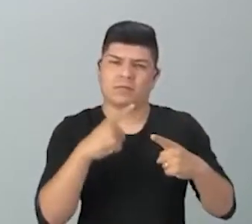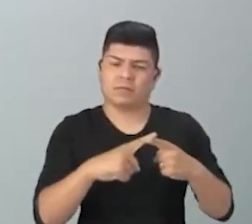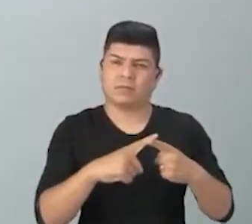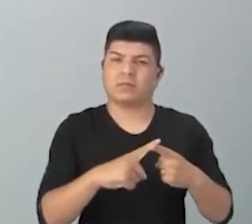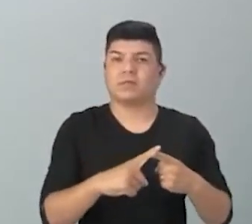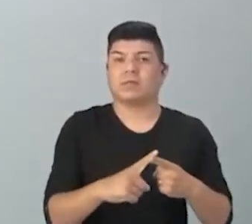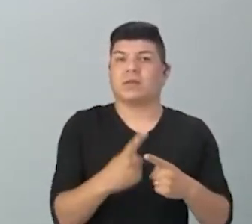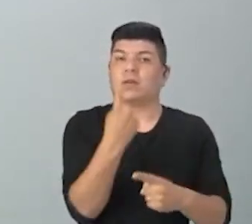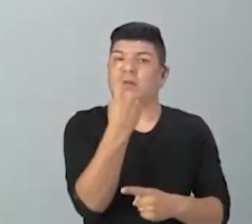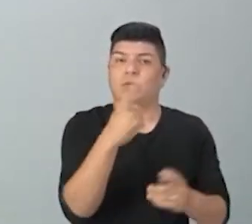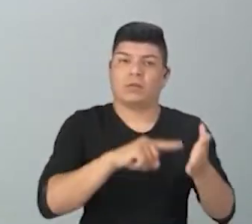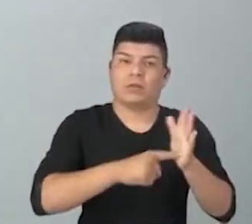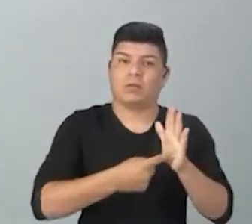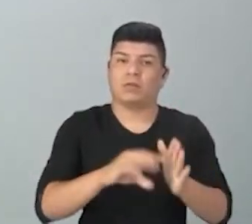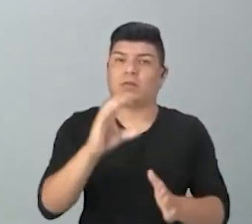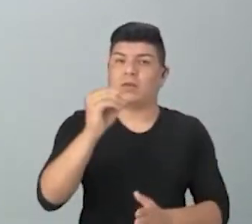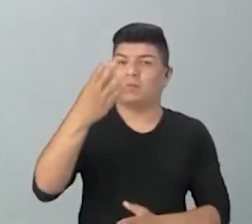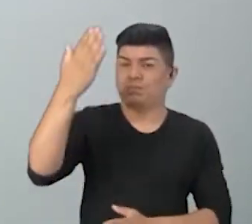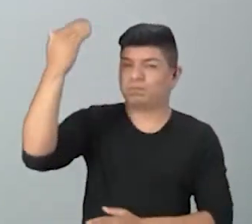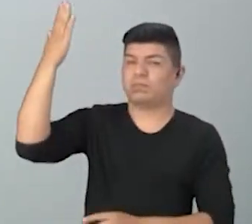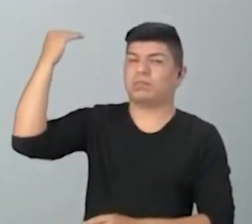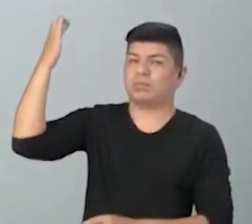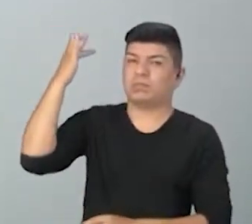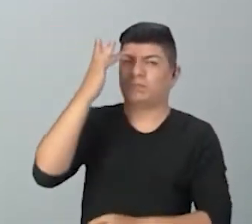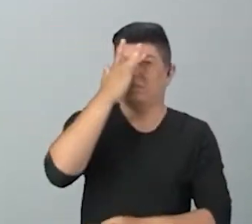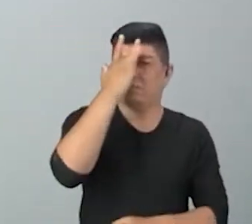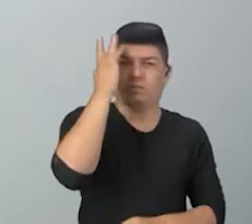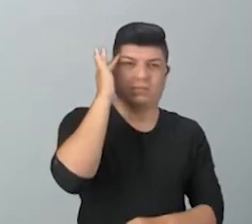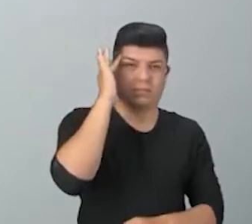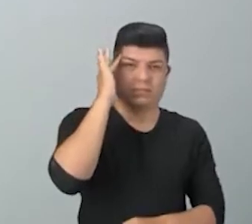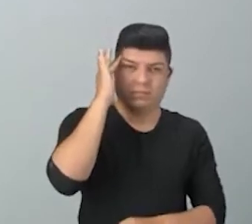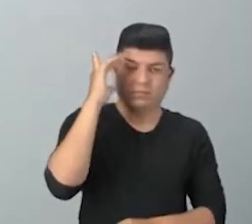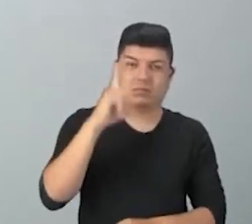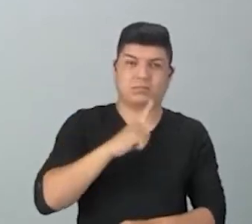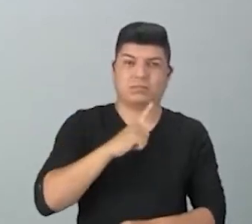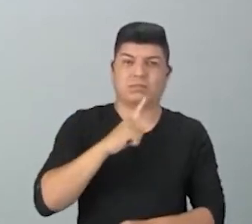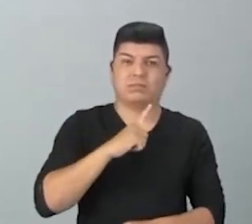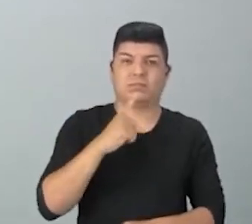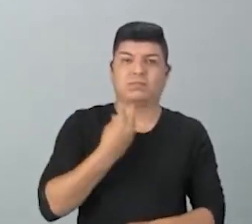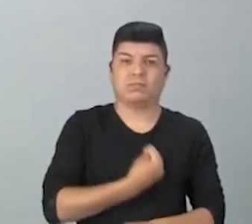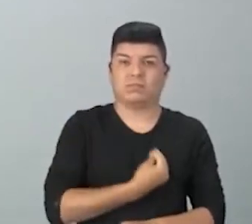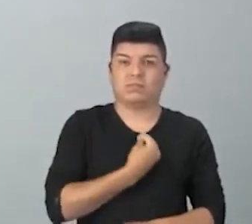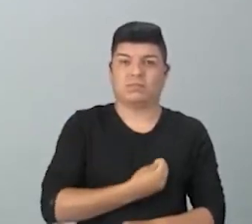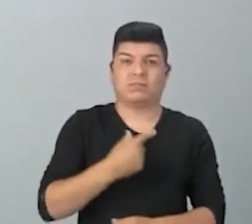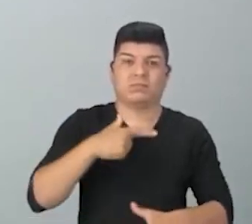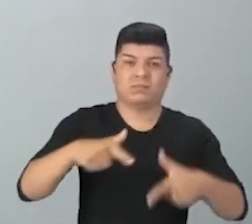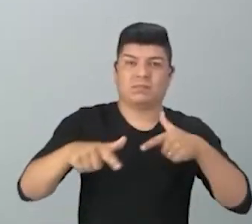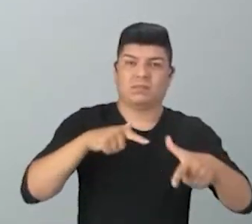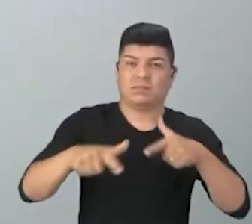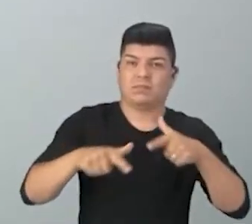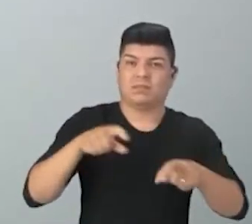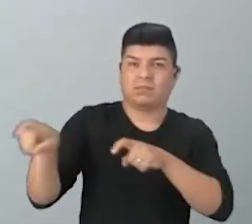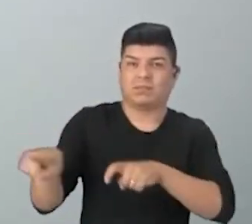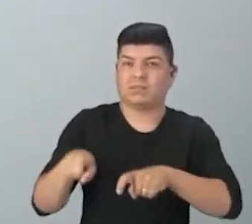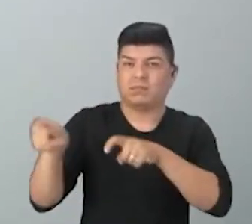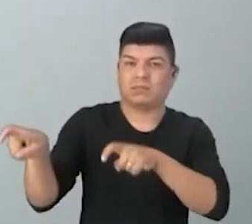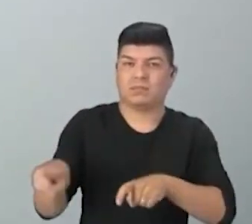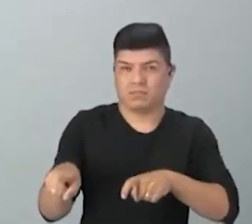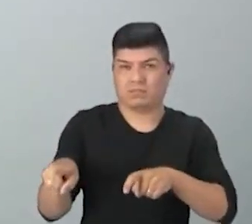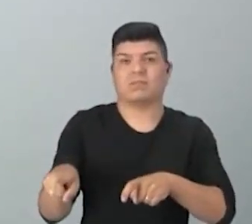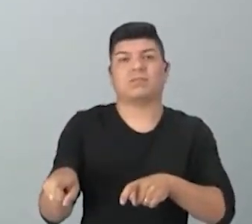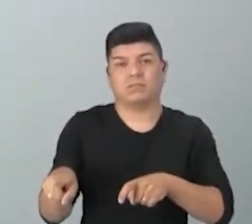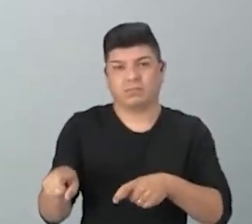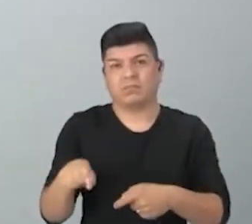a 1.0 em dera do tempo que as pessoas tinham maior presença no trabalho seja na agricultura na